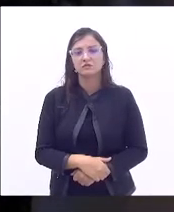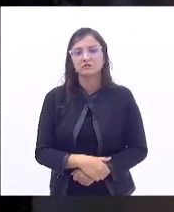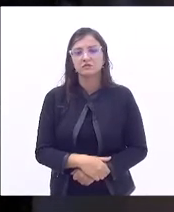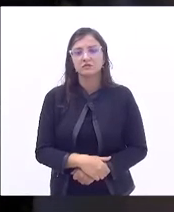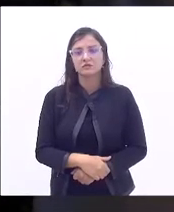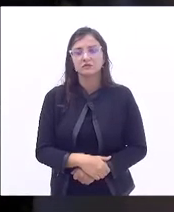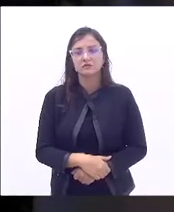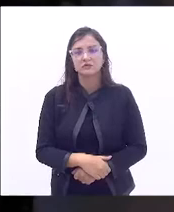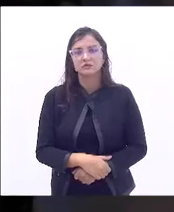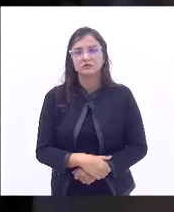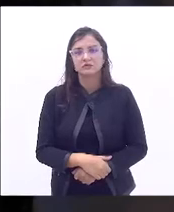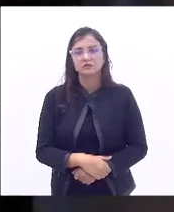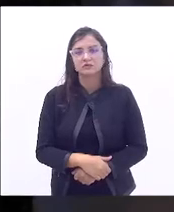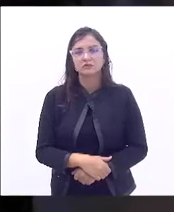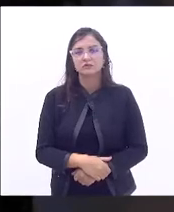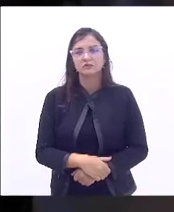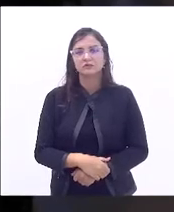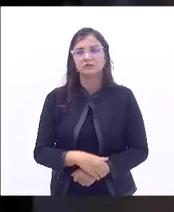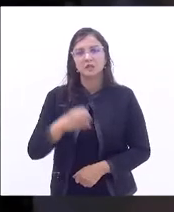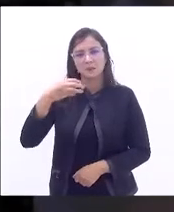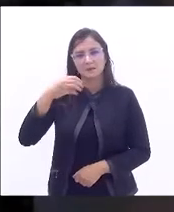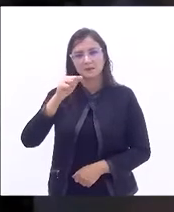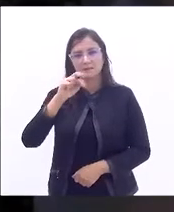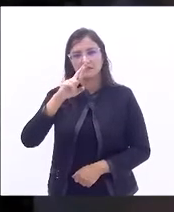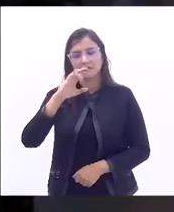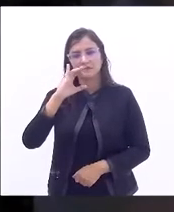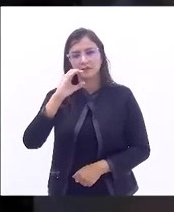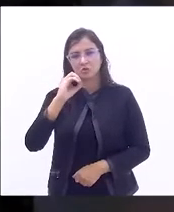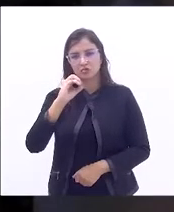Deputado Márcio Canella presente, está votando.